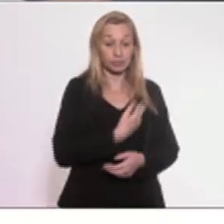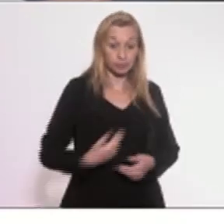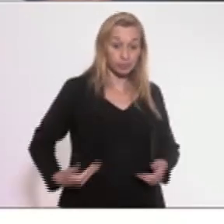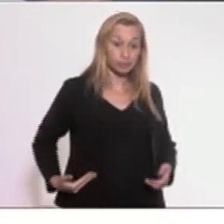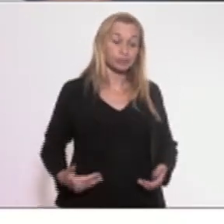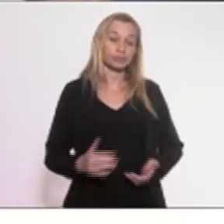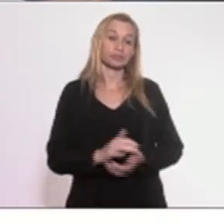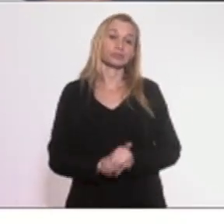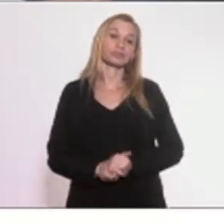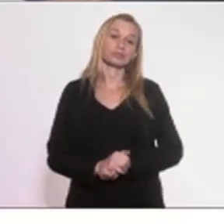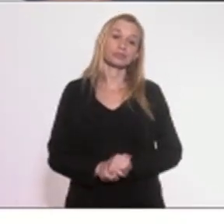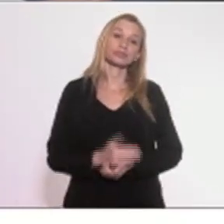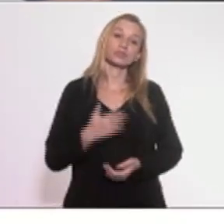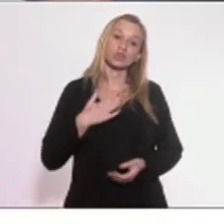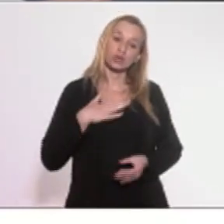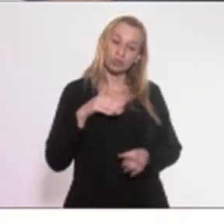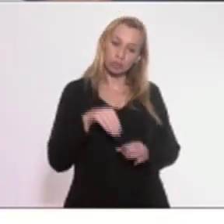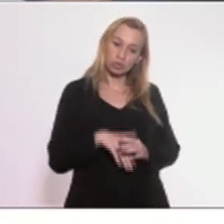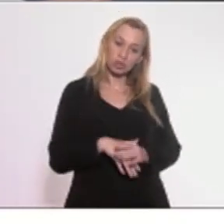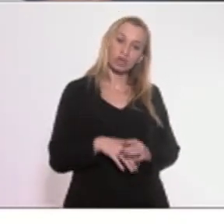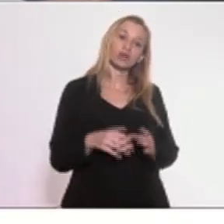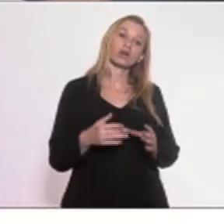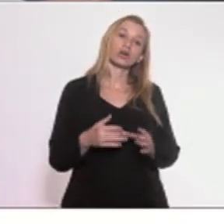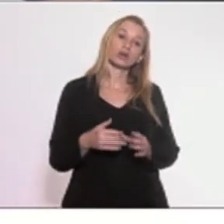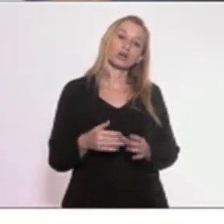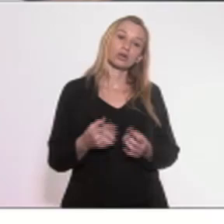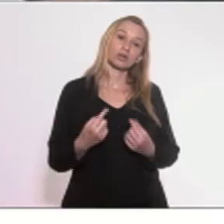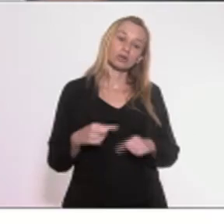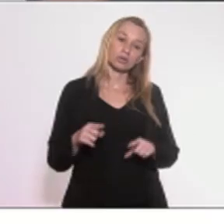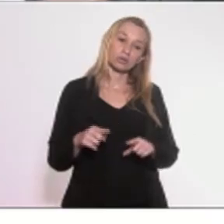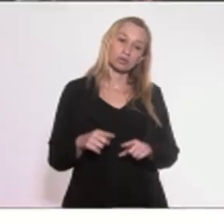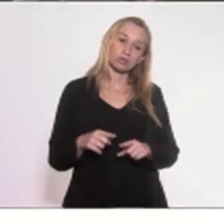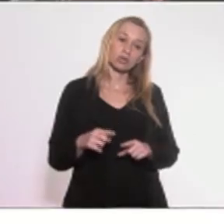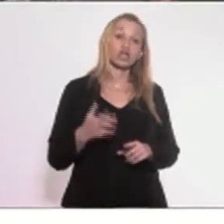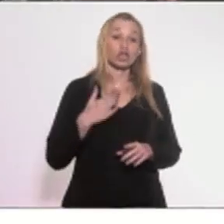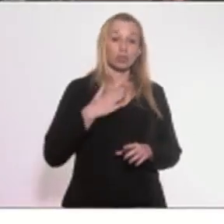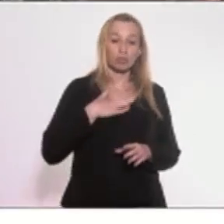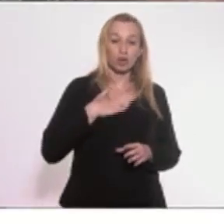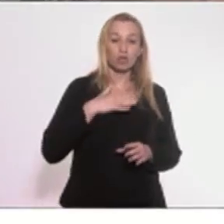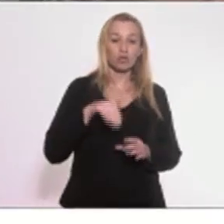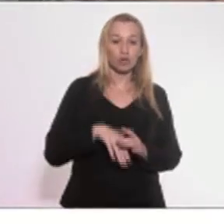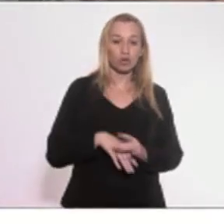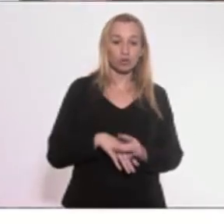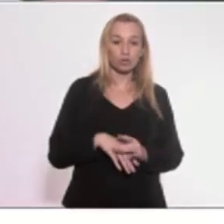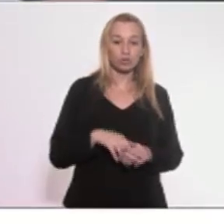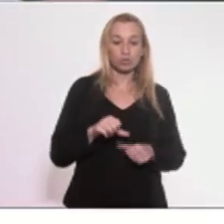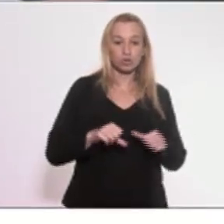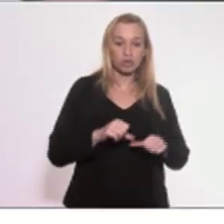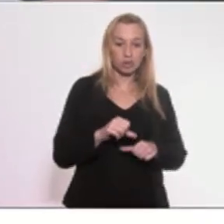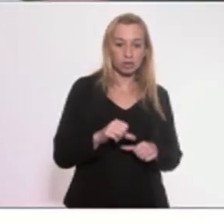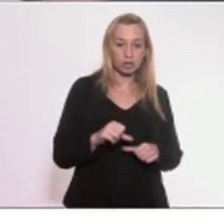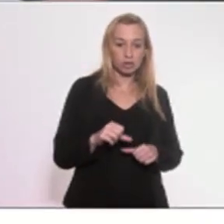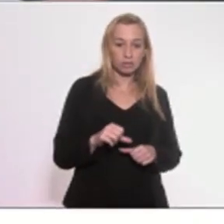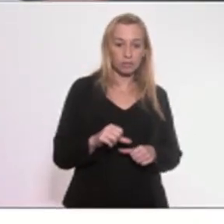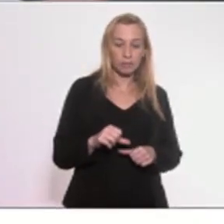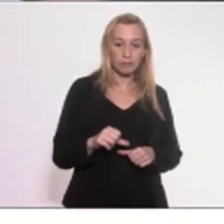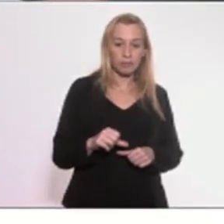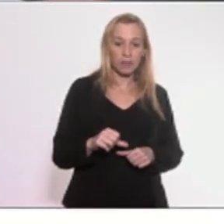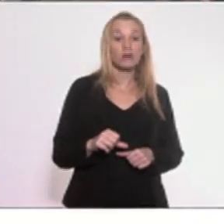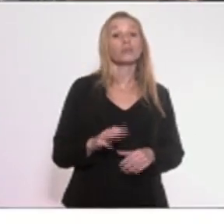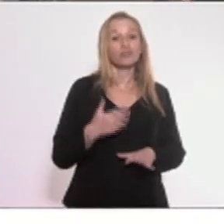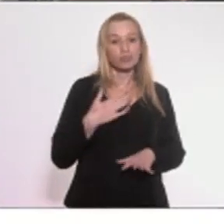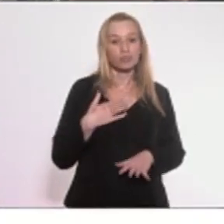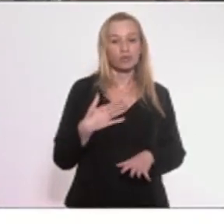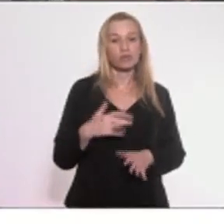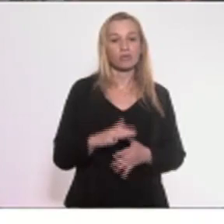vou retirar, eu vou mudar no meu audiência voto. Audiência pública. Faz uma audiência pública. Eu vou mudar meu comissão voto. Comissão de segurança, chamamos daqui a uma semana, duas semanas. Então eu vou